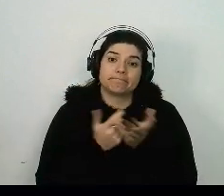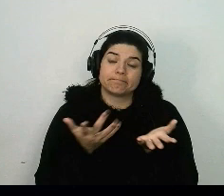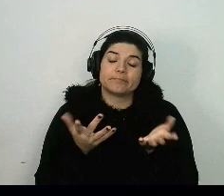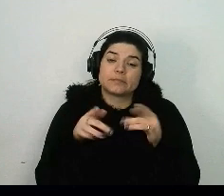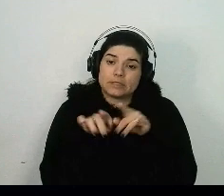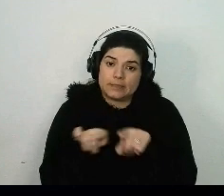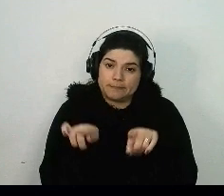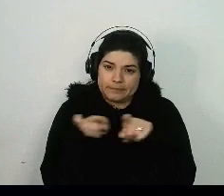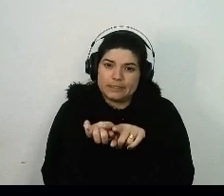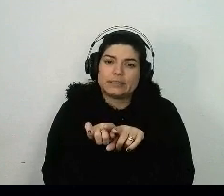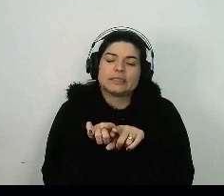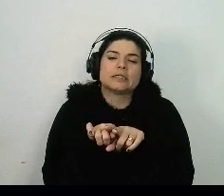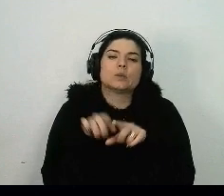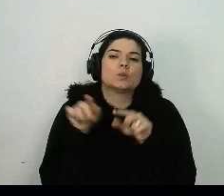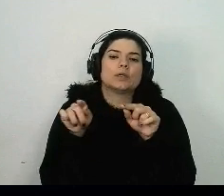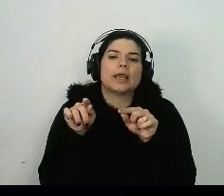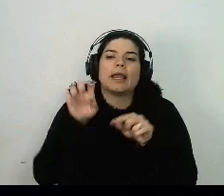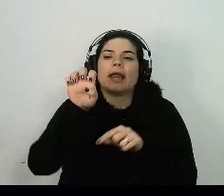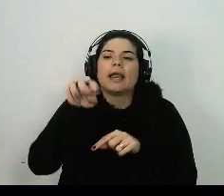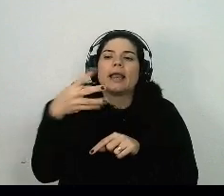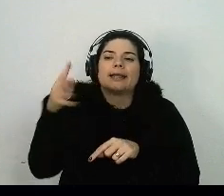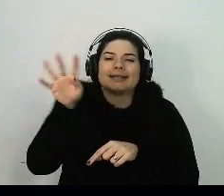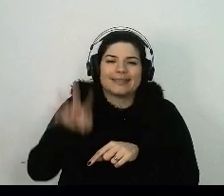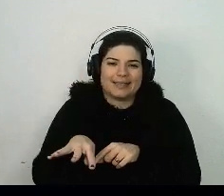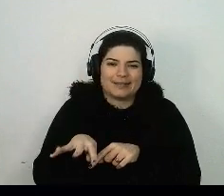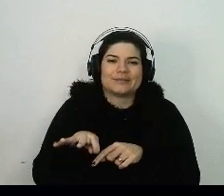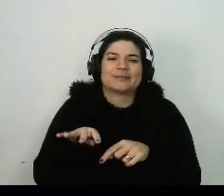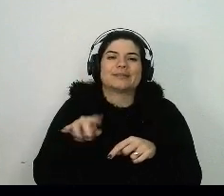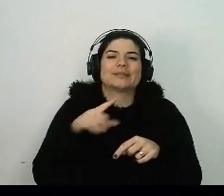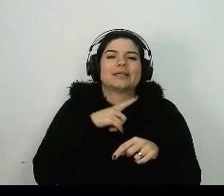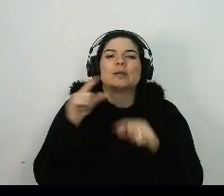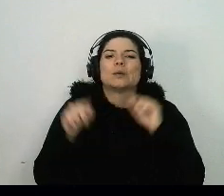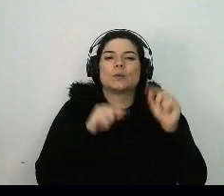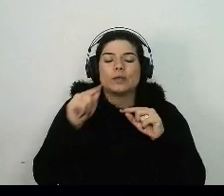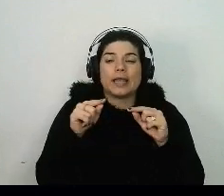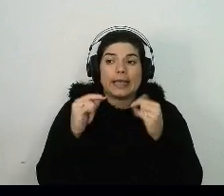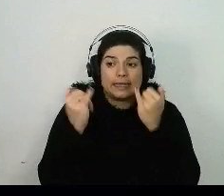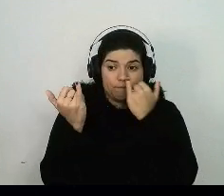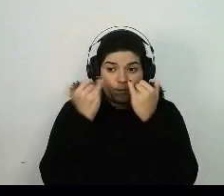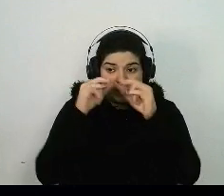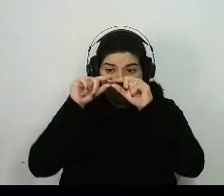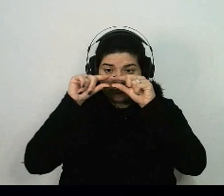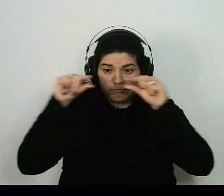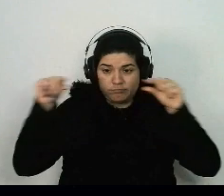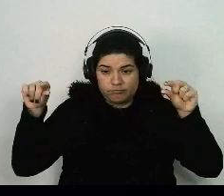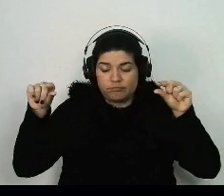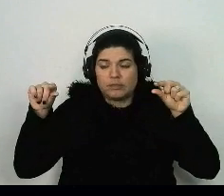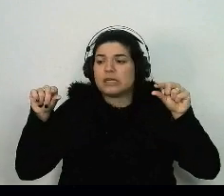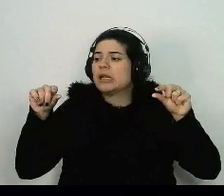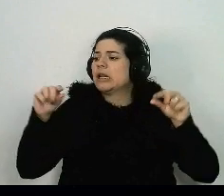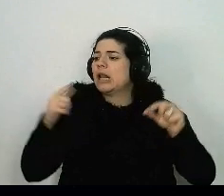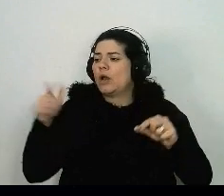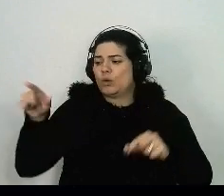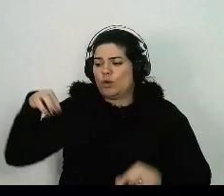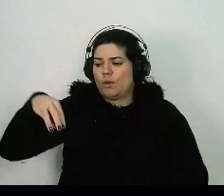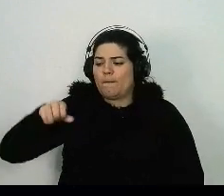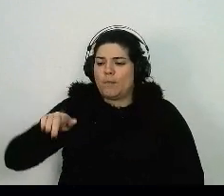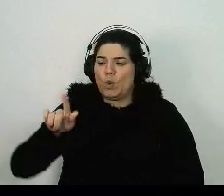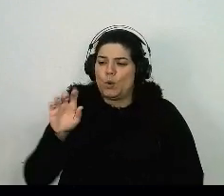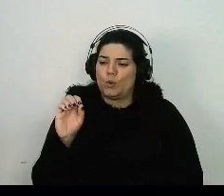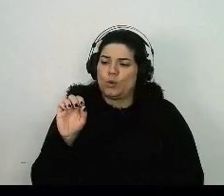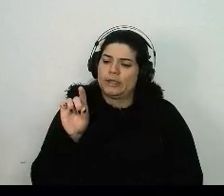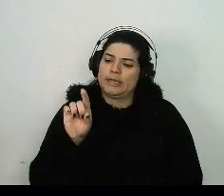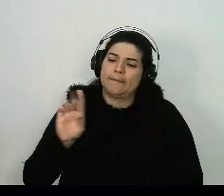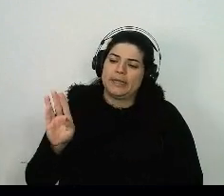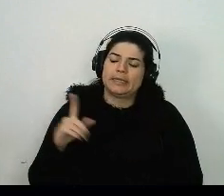depara com o Excel, é como se eu tivesse a minha linha da informação e no MongoDB, ao invés de eu ter a linha, ou seja, uma tupla, falando em bancos